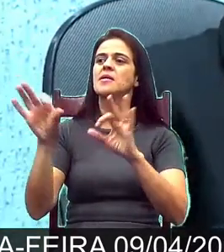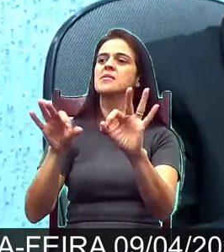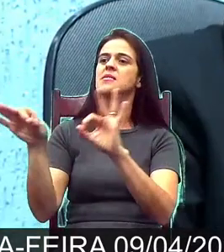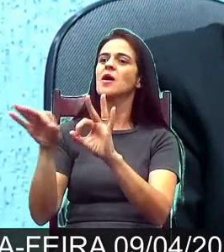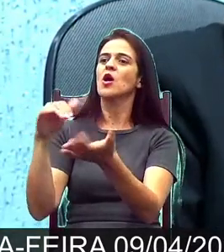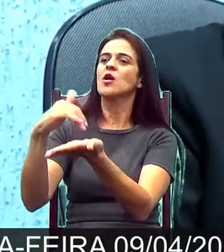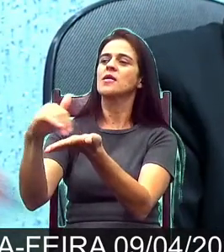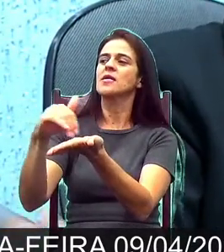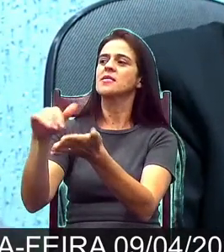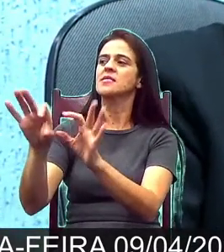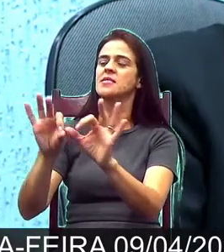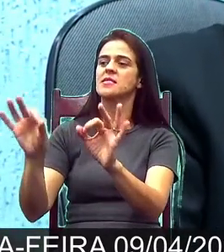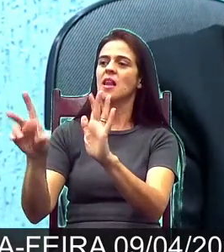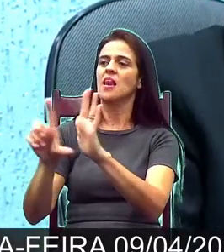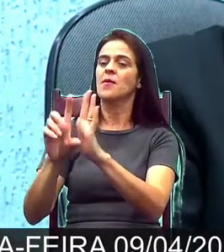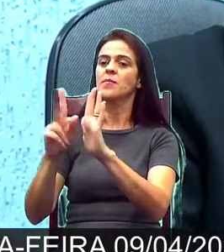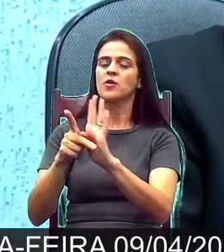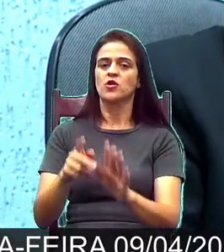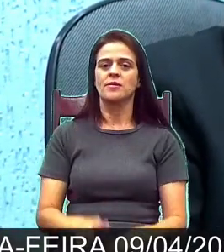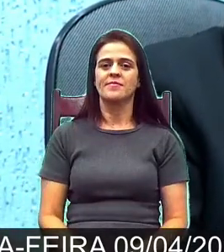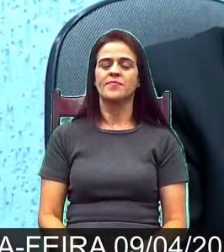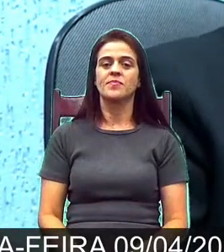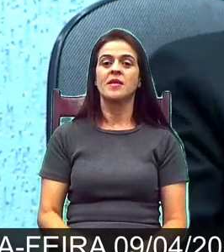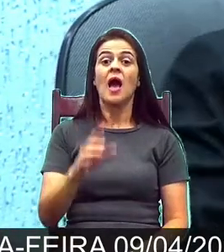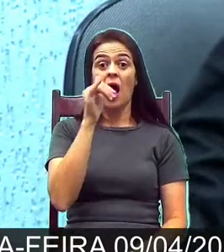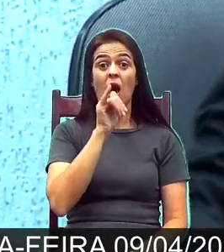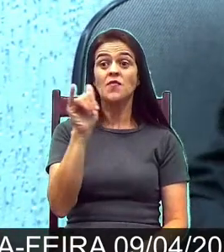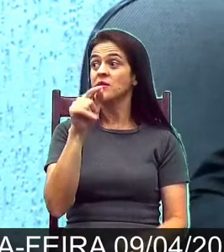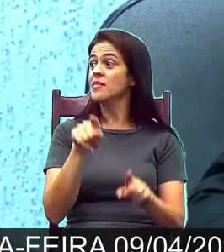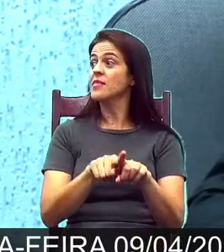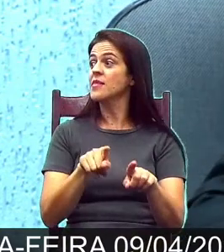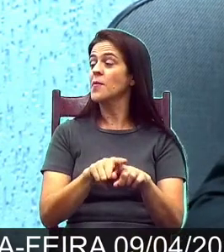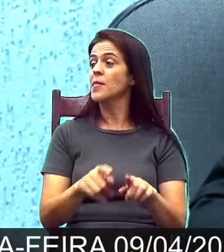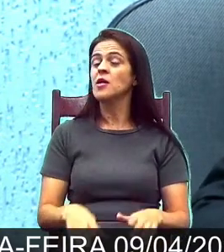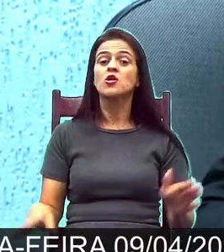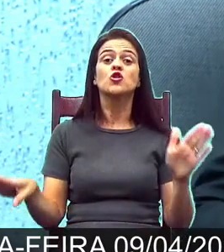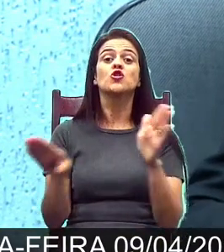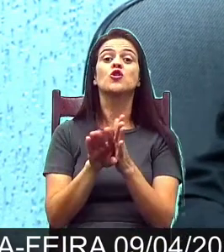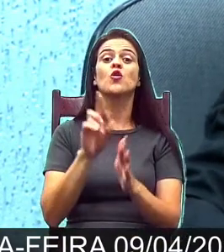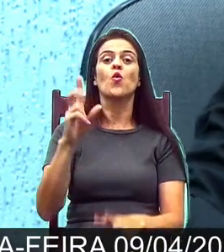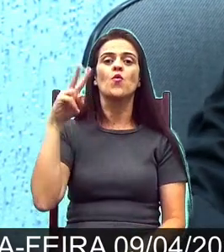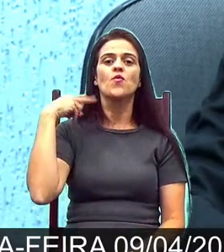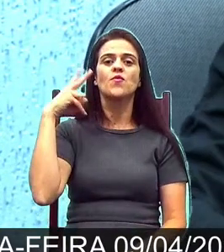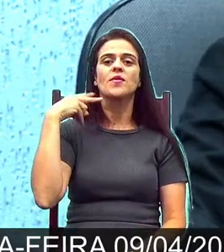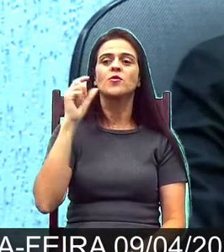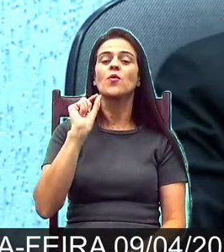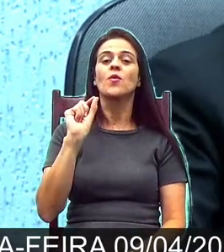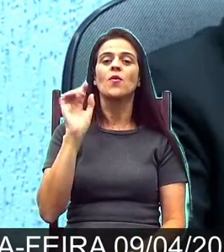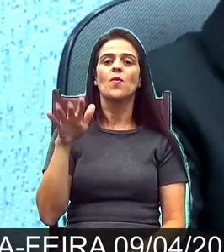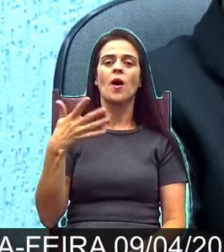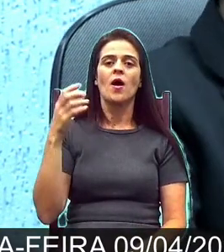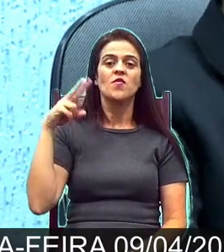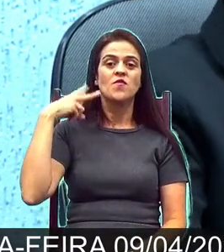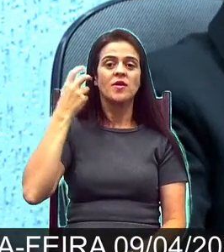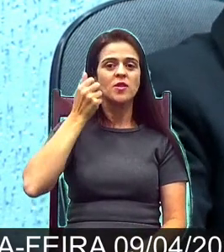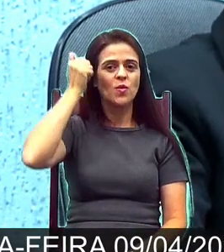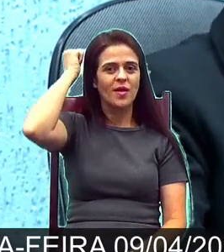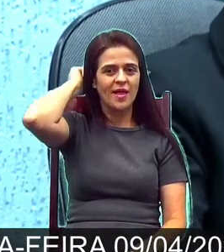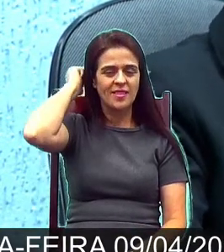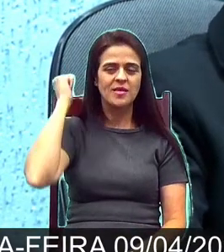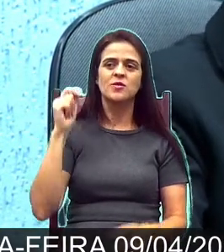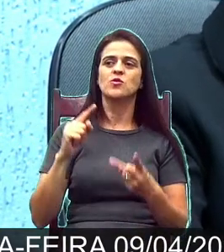Processo Legislativo para as Providências. Em tempo, fico consignado em atas as presenças dos vereadores Sargento Anísio